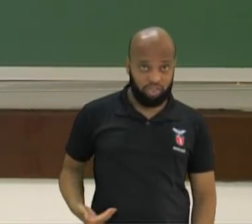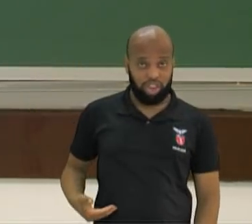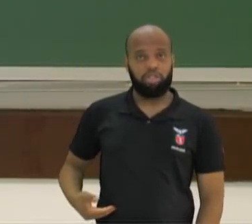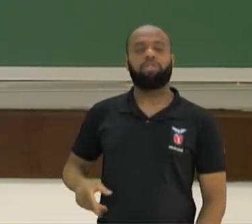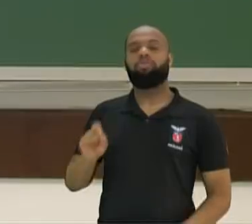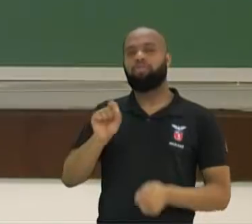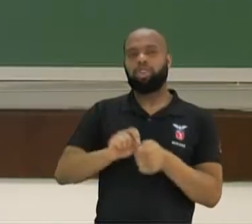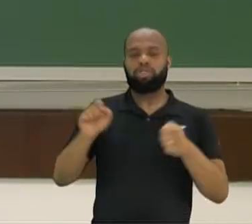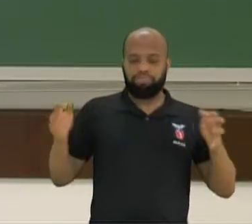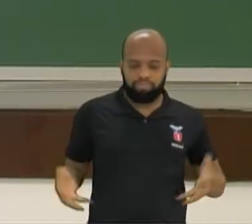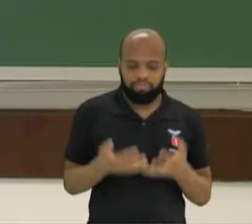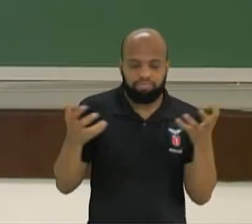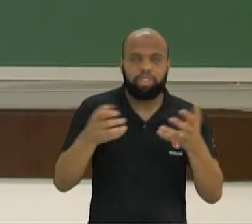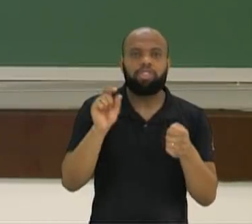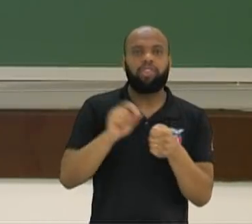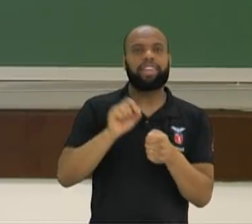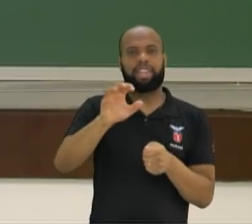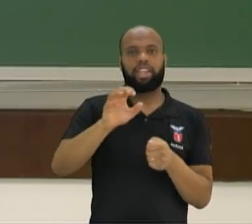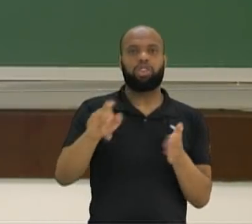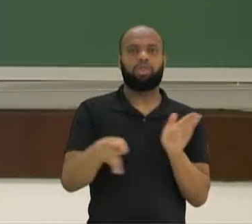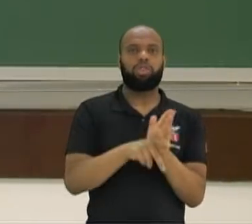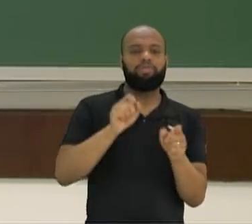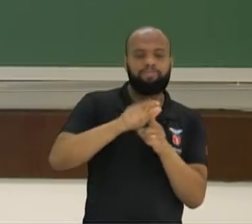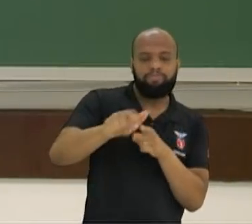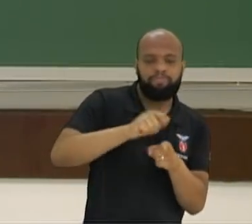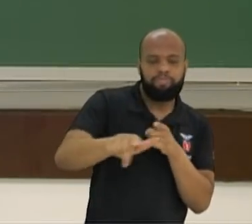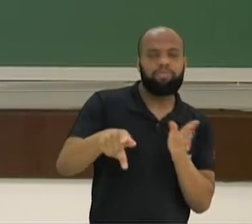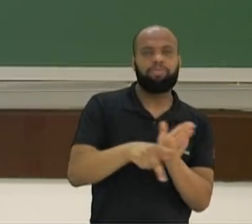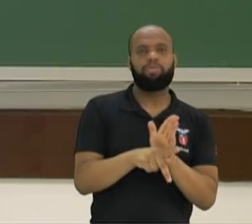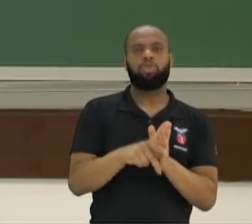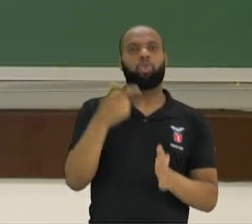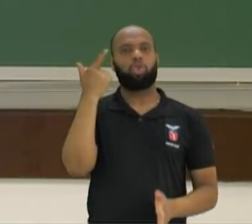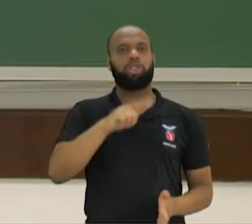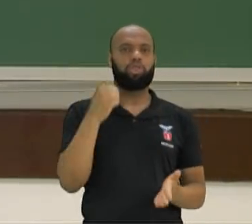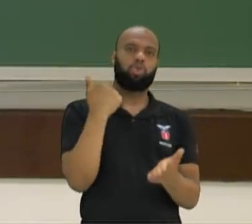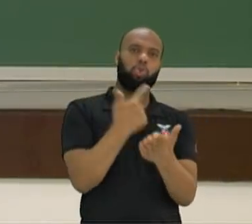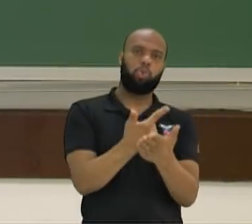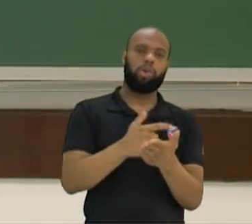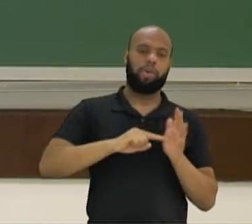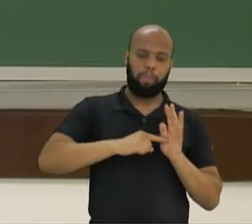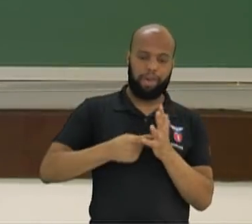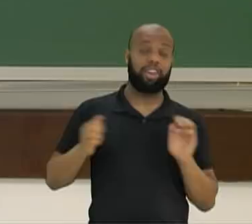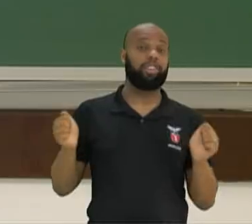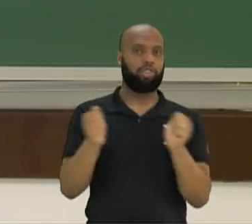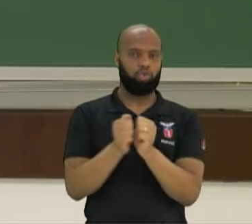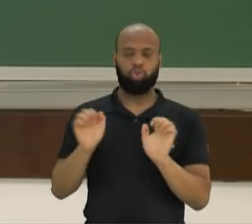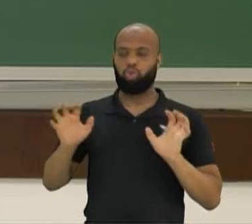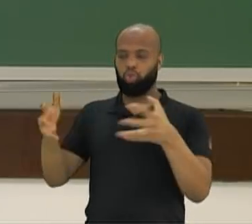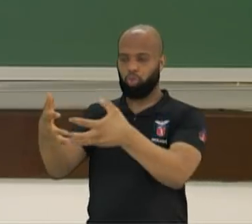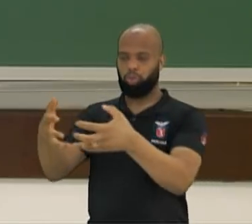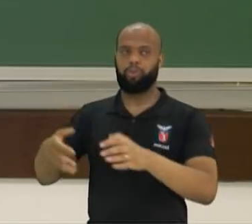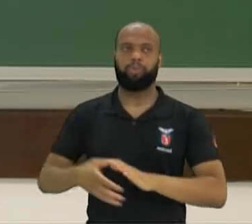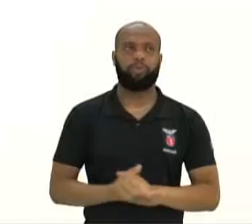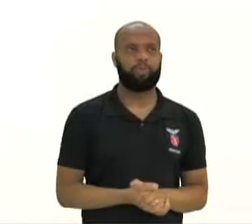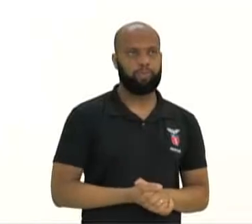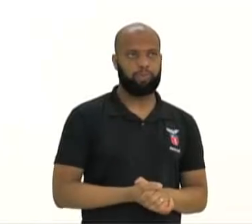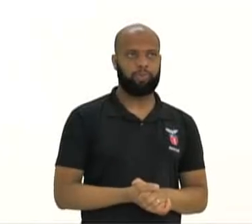produtores a ingressarem nesse sistema de consórcio de culturas, certo?